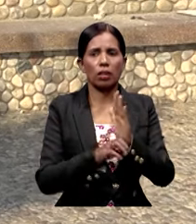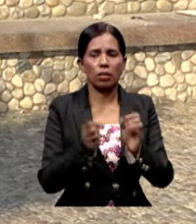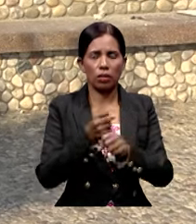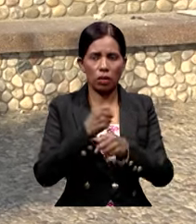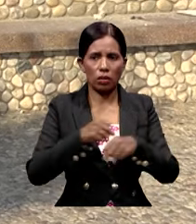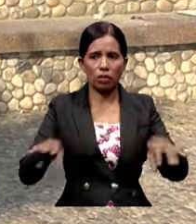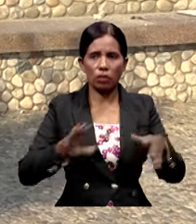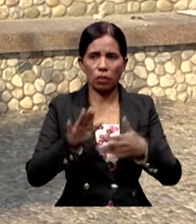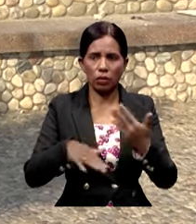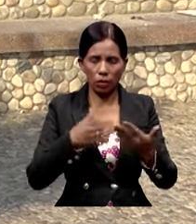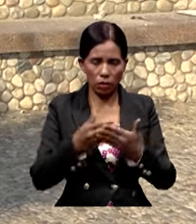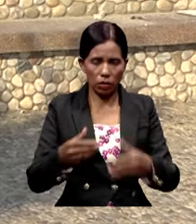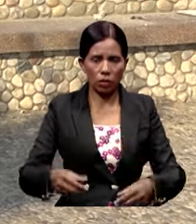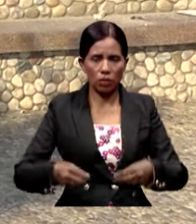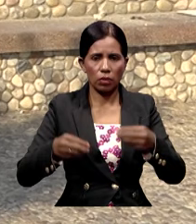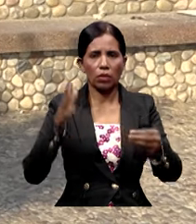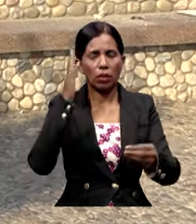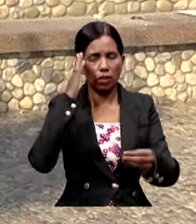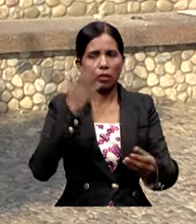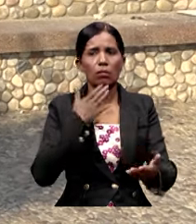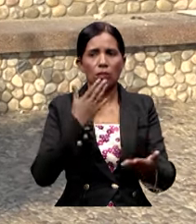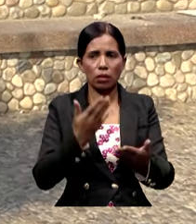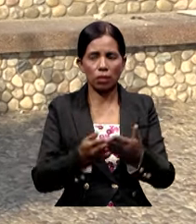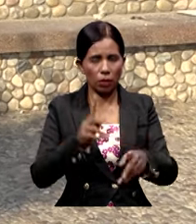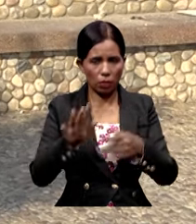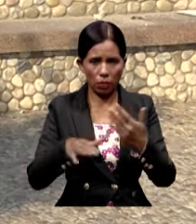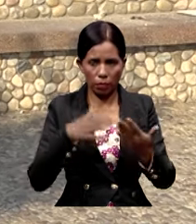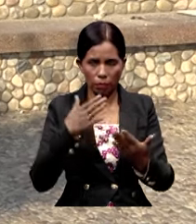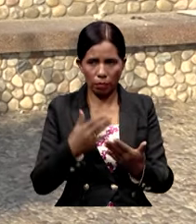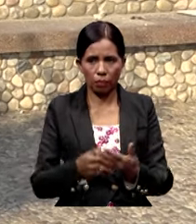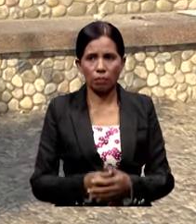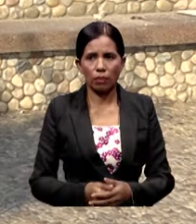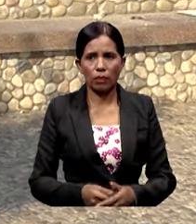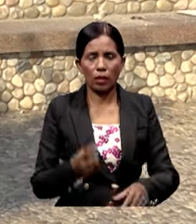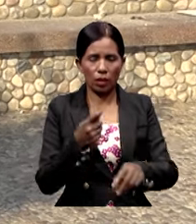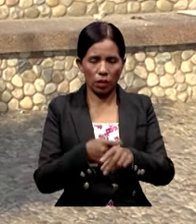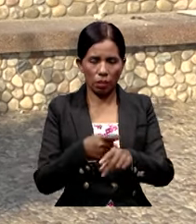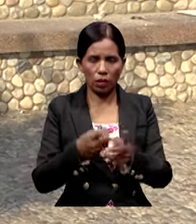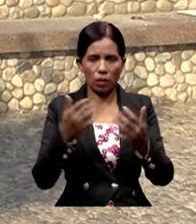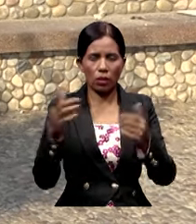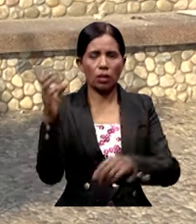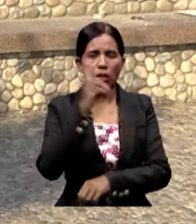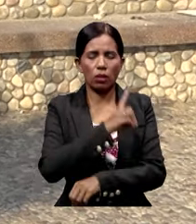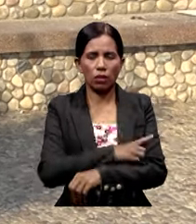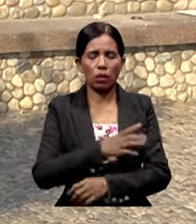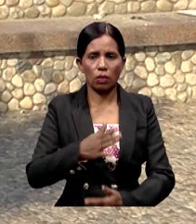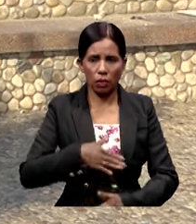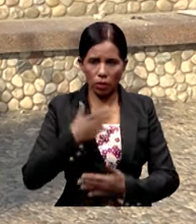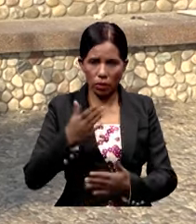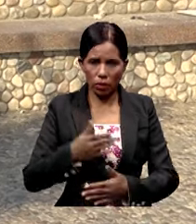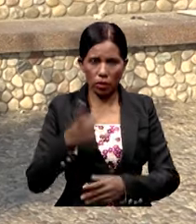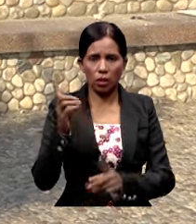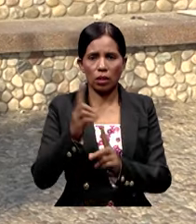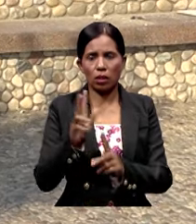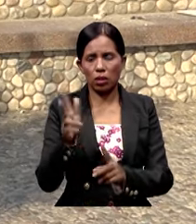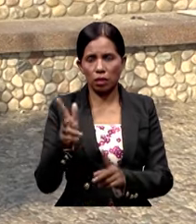rotu. Ori fo reconhecimento ba heroi no heroi nesira. Iha momento irane lorong solo kirane, lorong tolu nulu